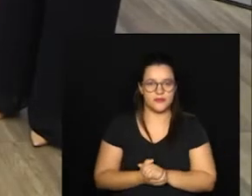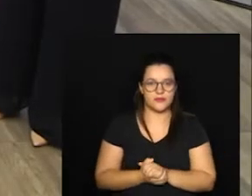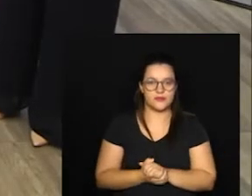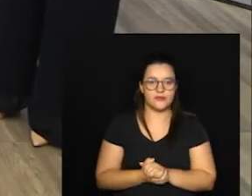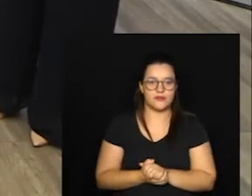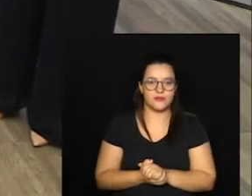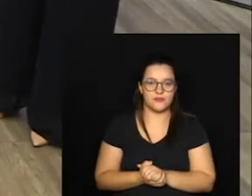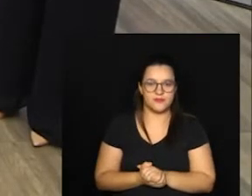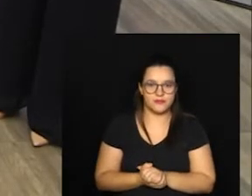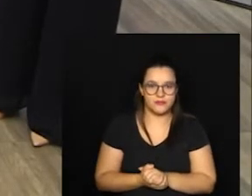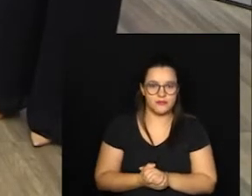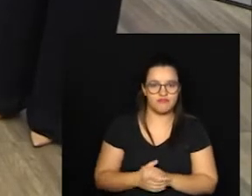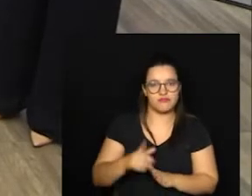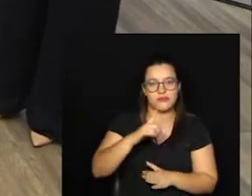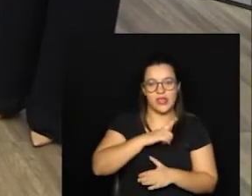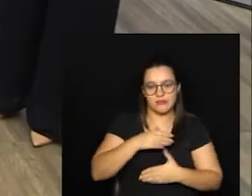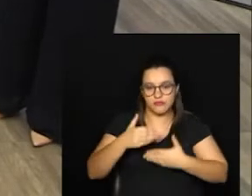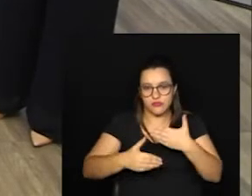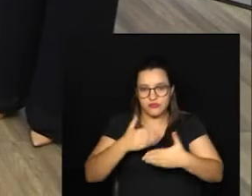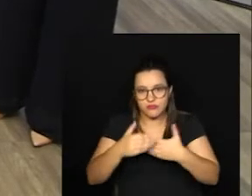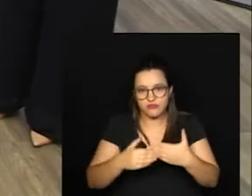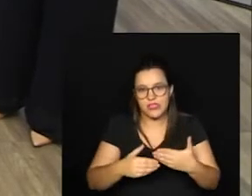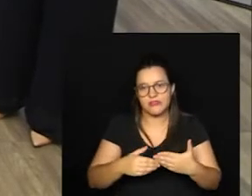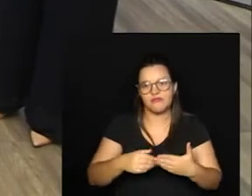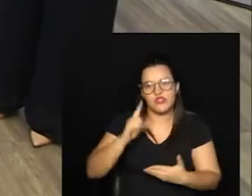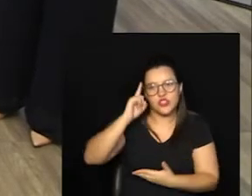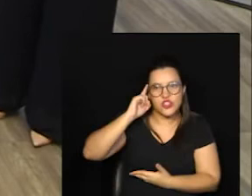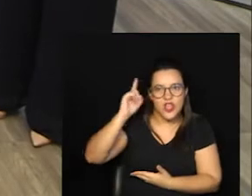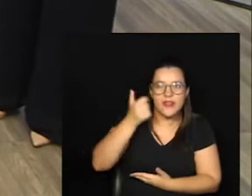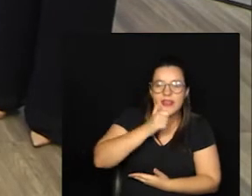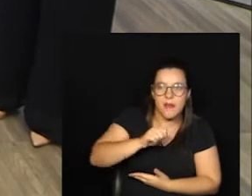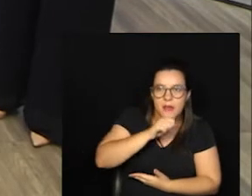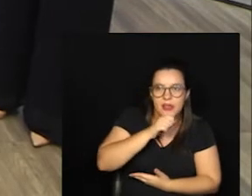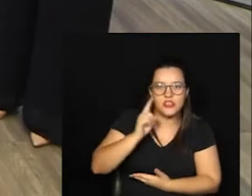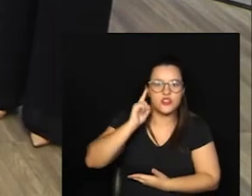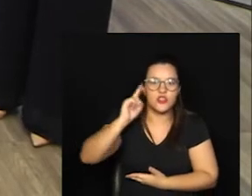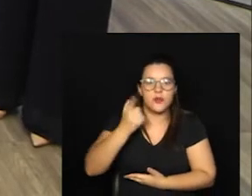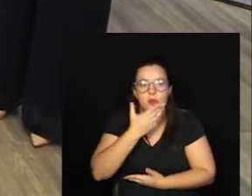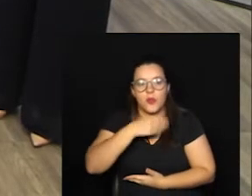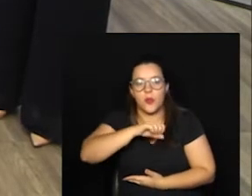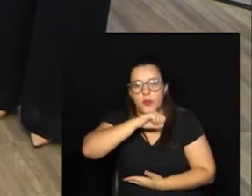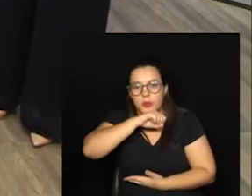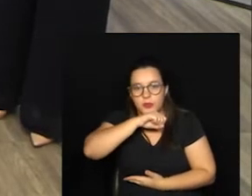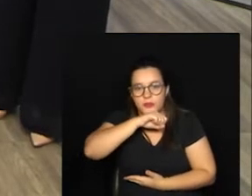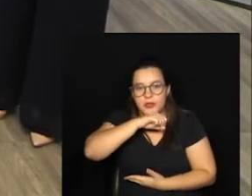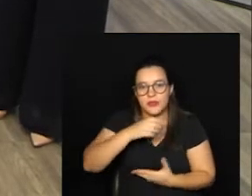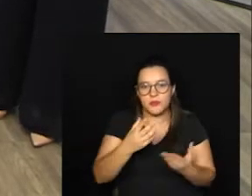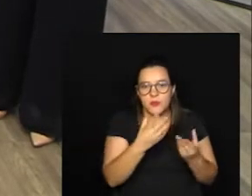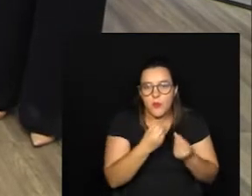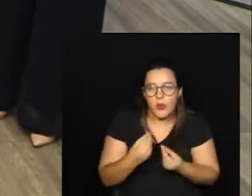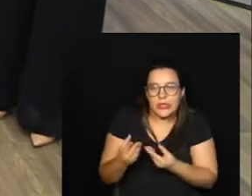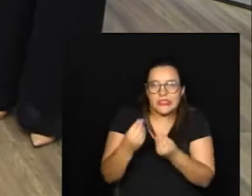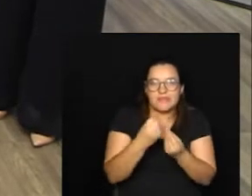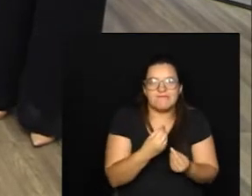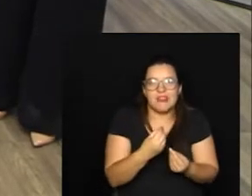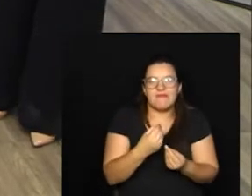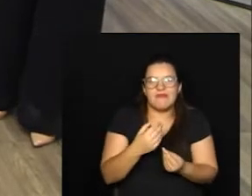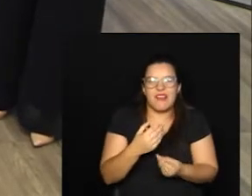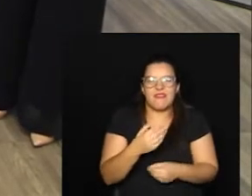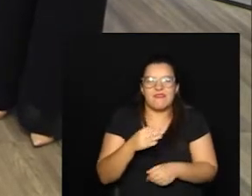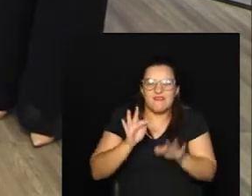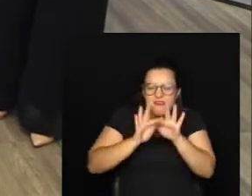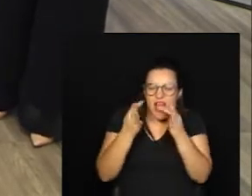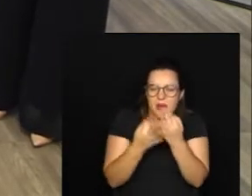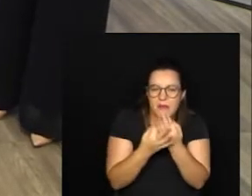porque dia dos pais, dia das mães, muitos familiares não puderam ter um ritual que muitas famílias têm,